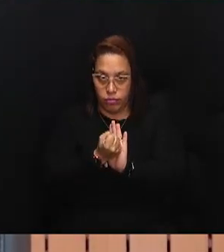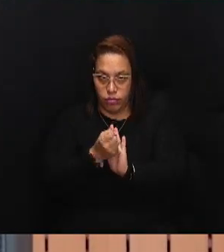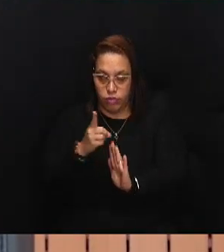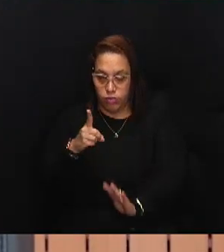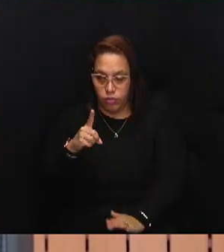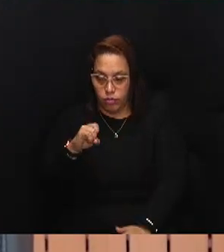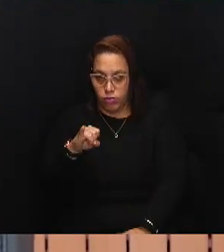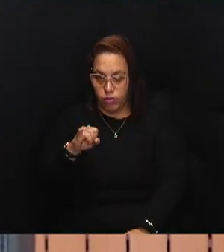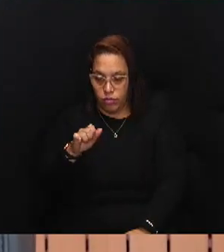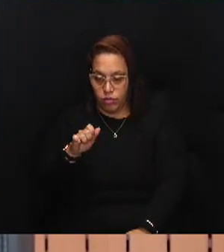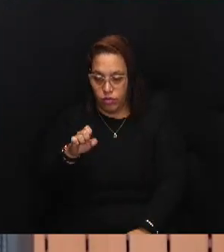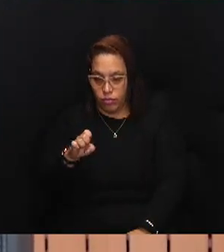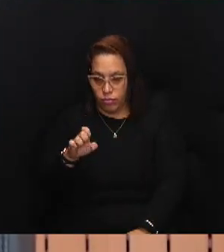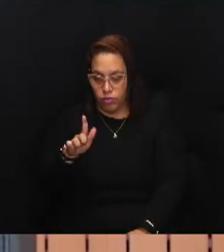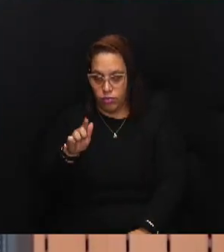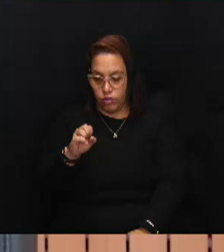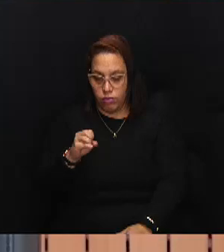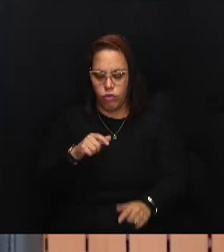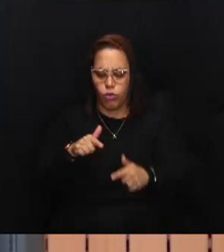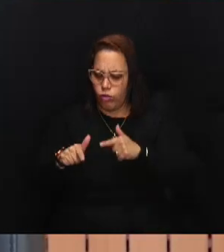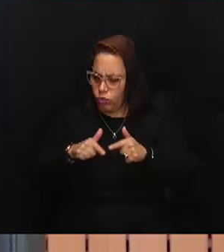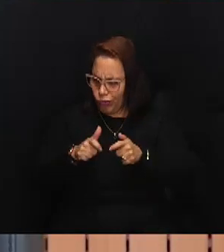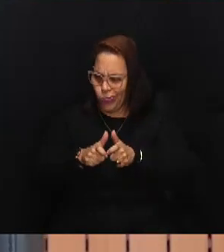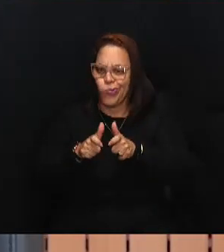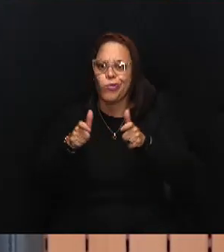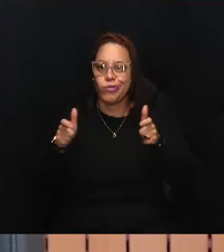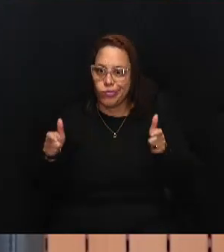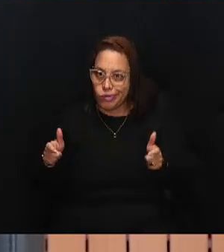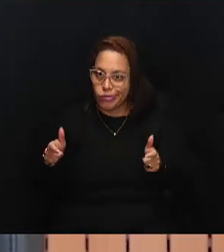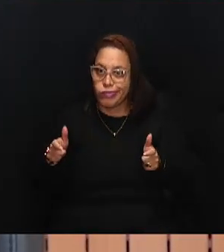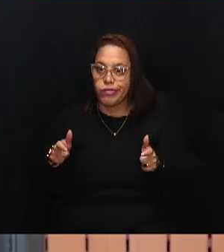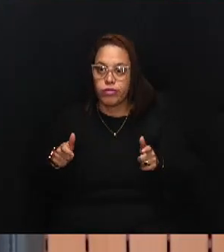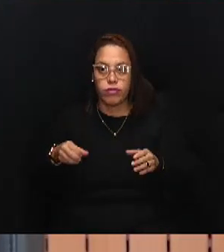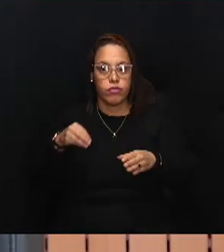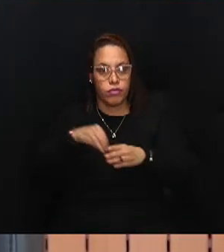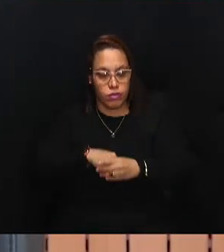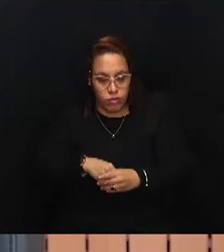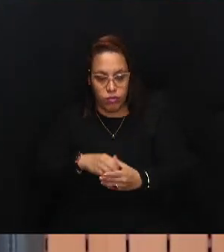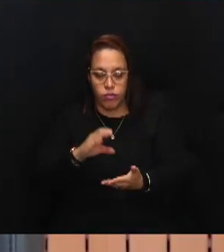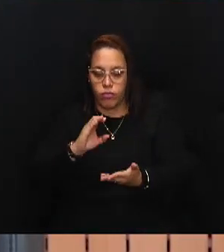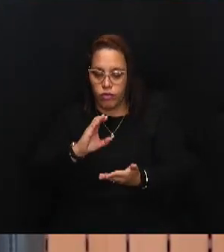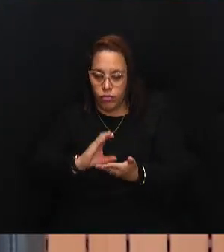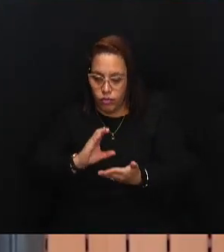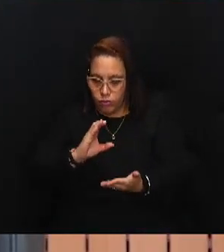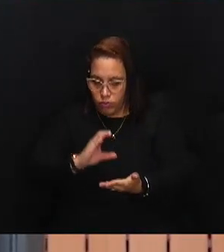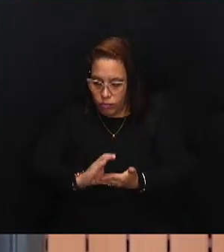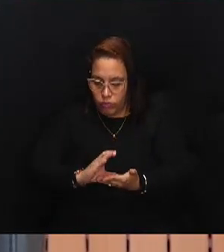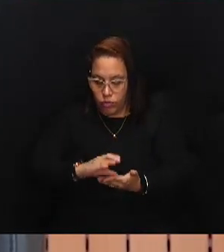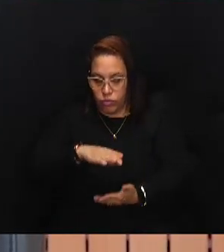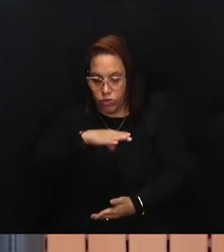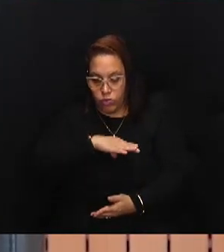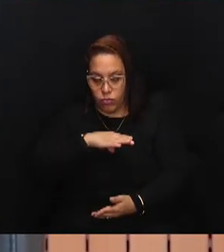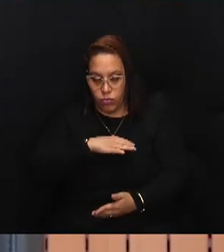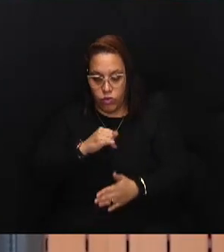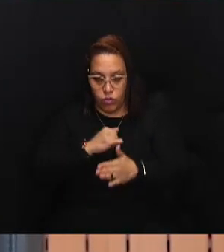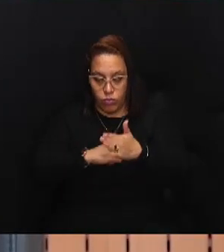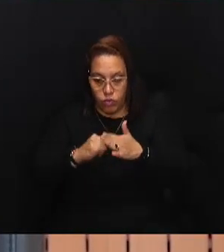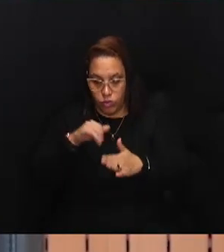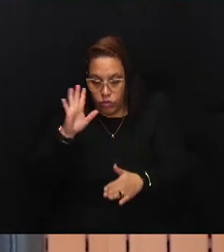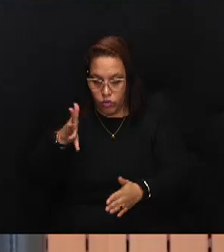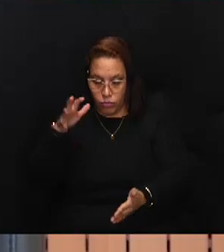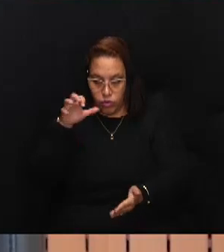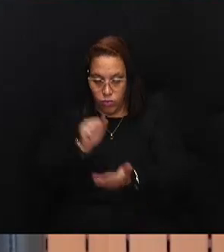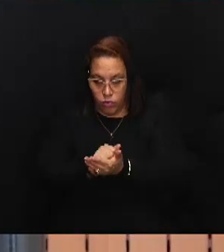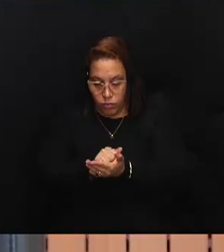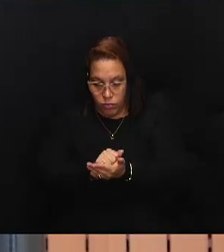feito um grande trabalho, e isso tem demonstrado dentro dos números do Conselho Municipal das entidades já inscritas dentro